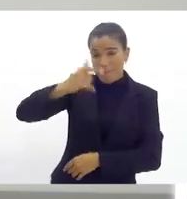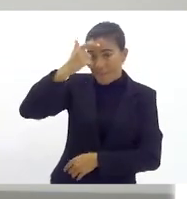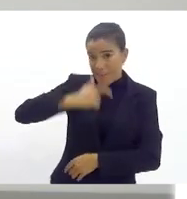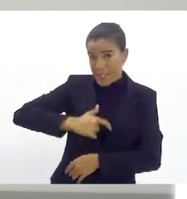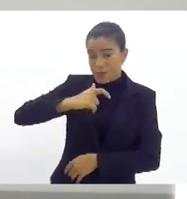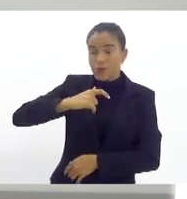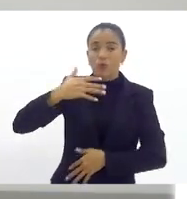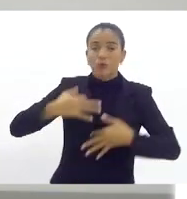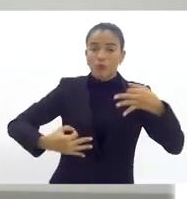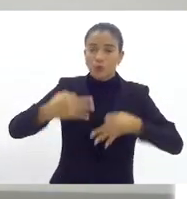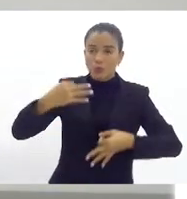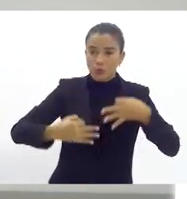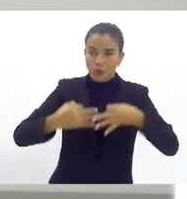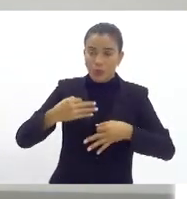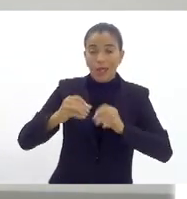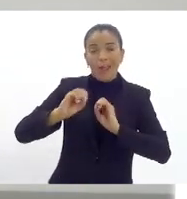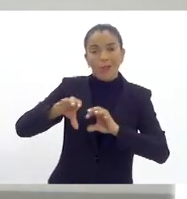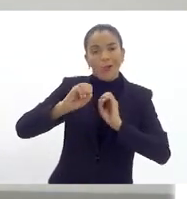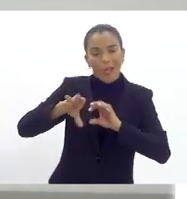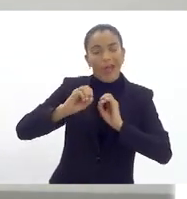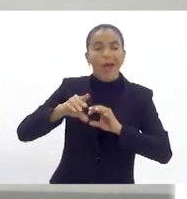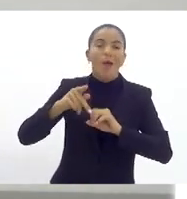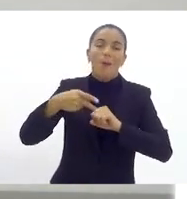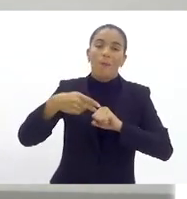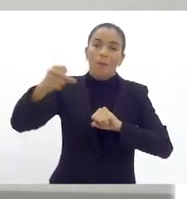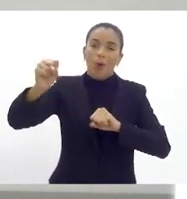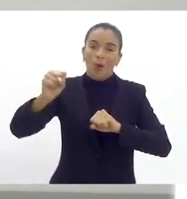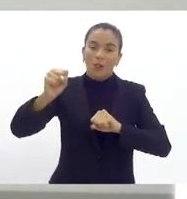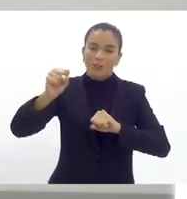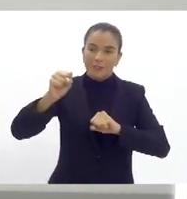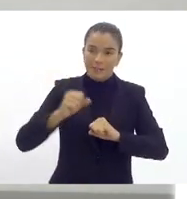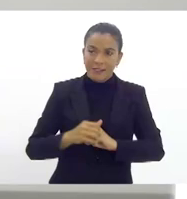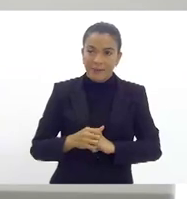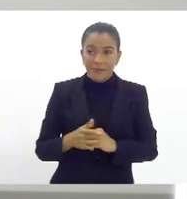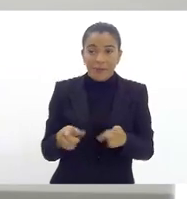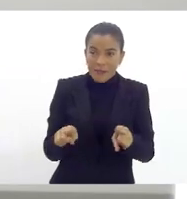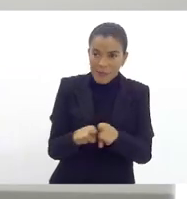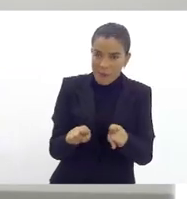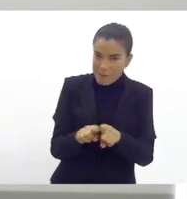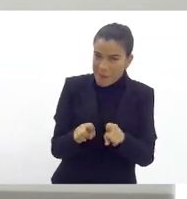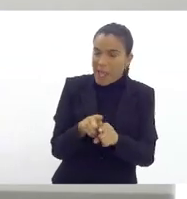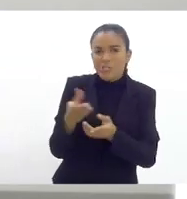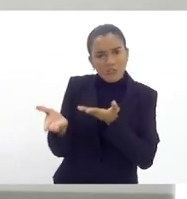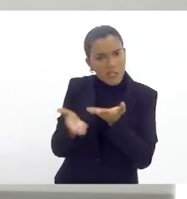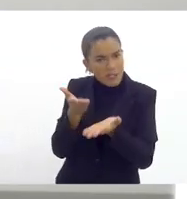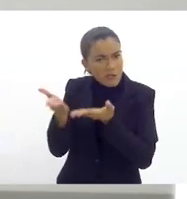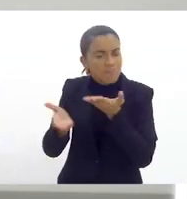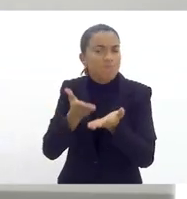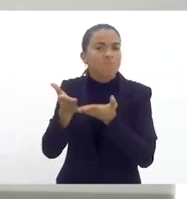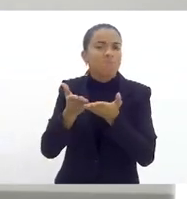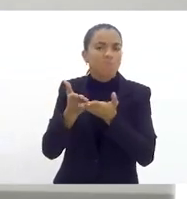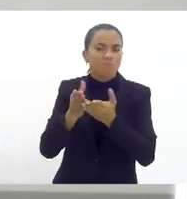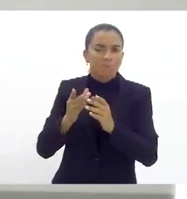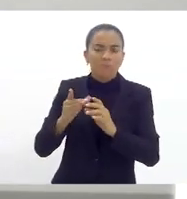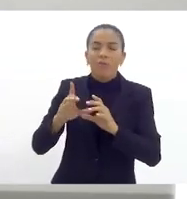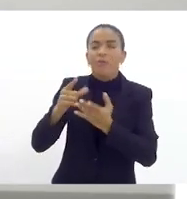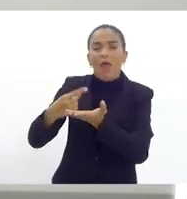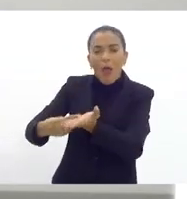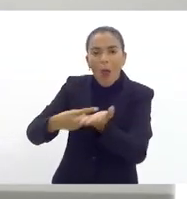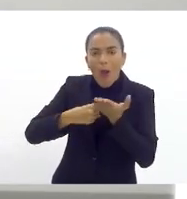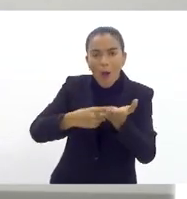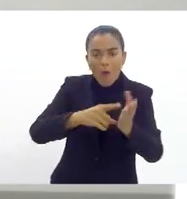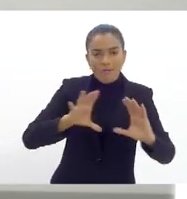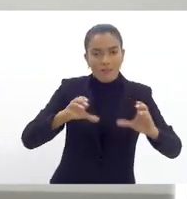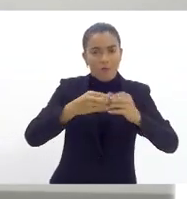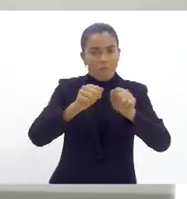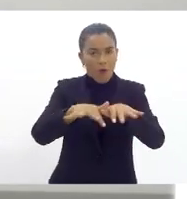o ensino pós-graduação né É um vaso que a gente também tratou desse tema na Convenção Coletiva né tanto